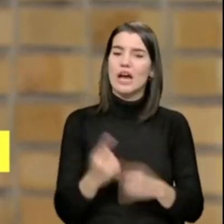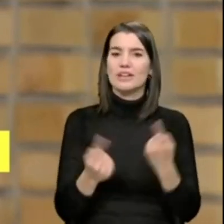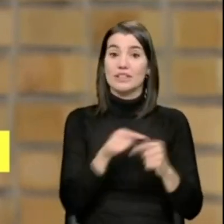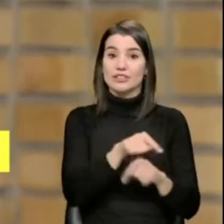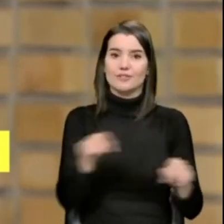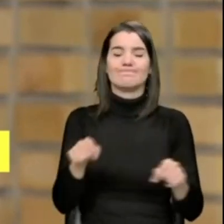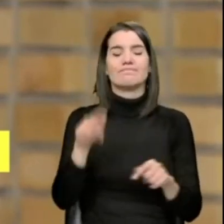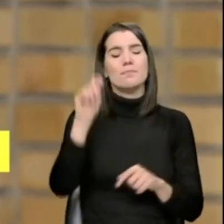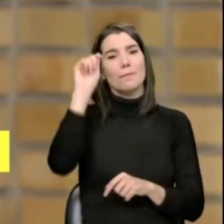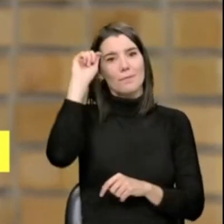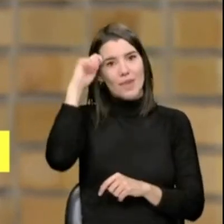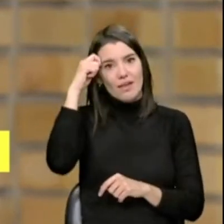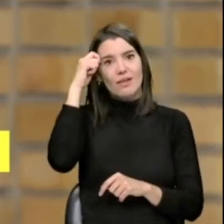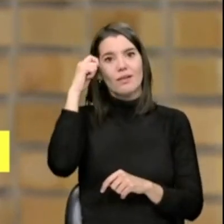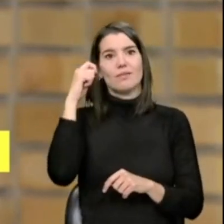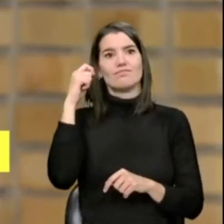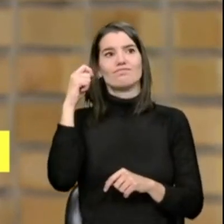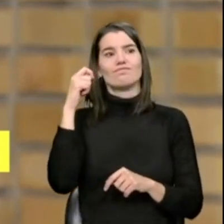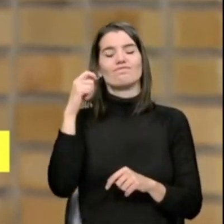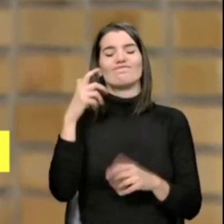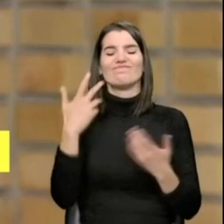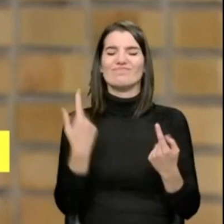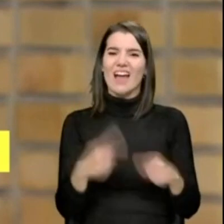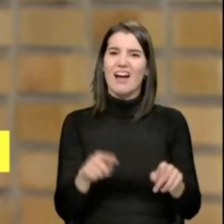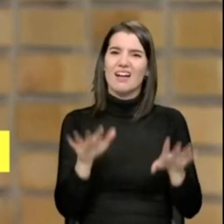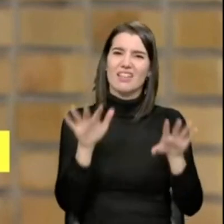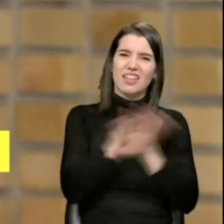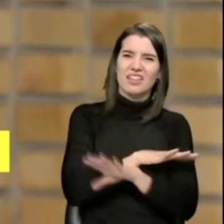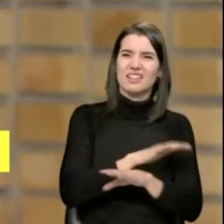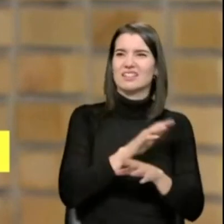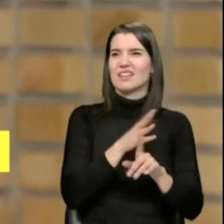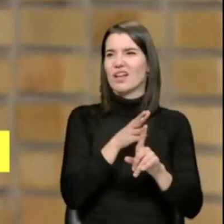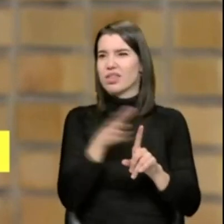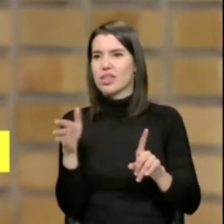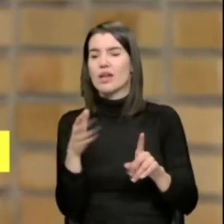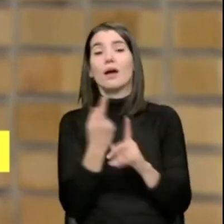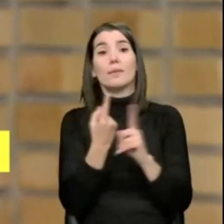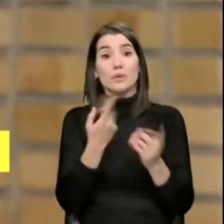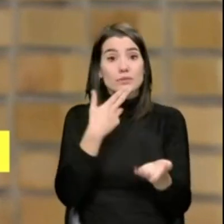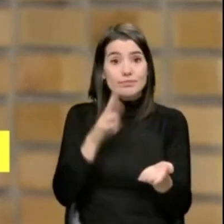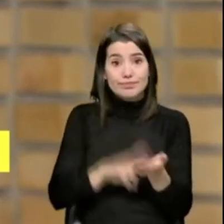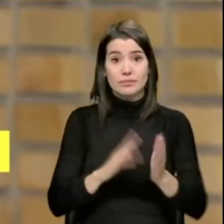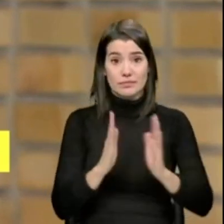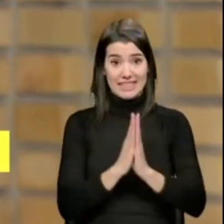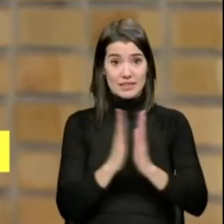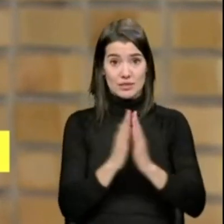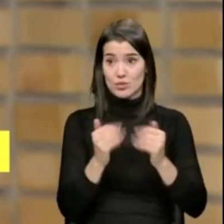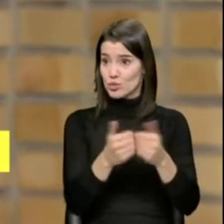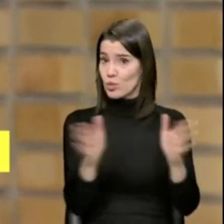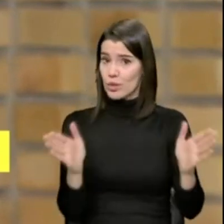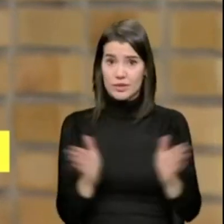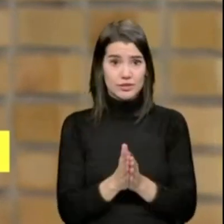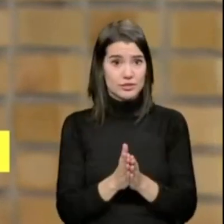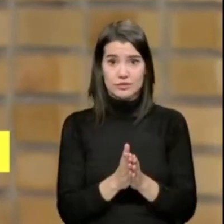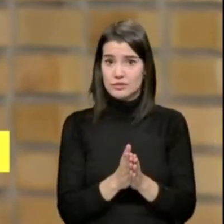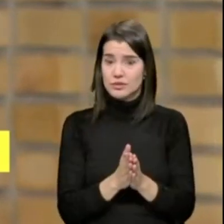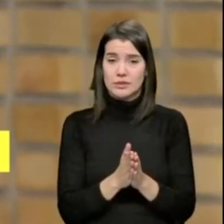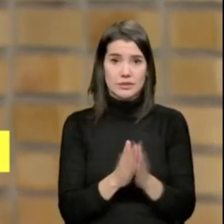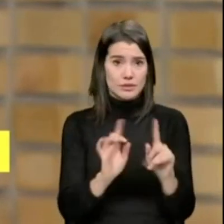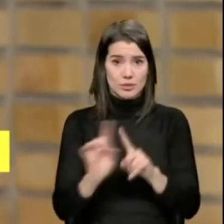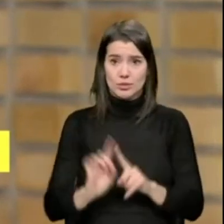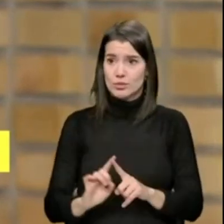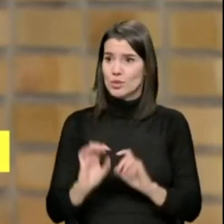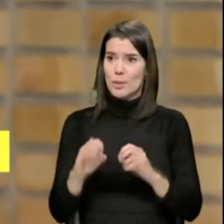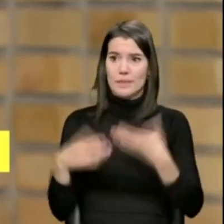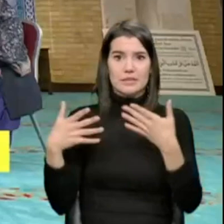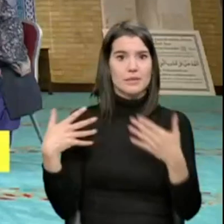vítimas desse distorcimento que existe, quando na realidade as religiões todas, desde o início, têm